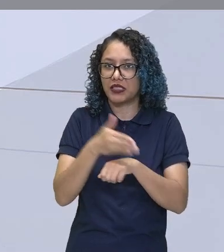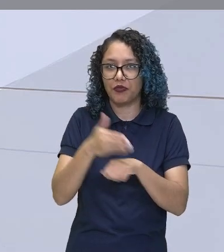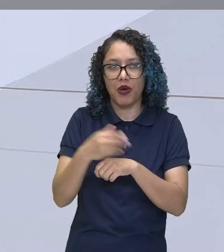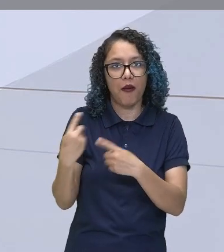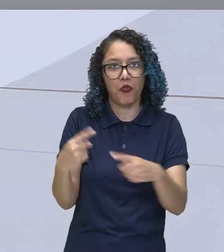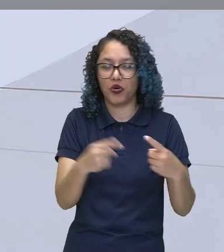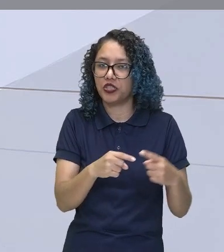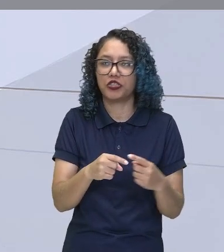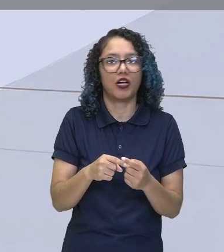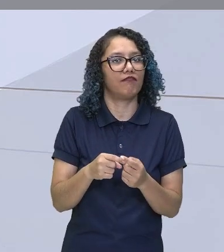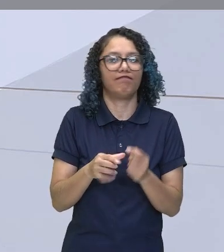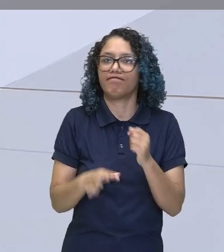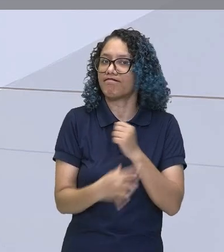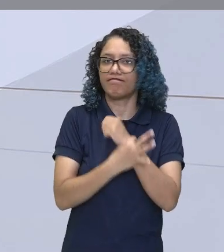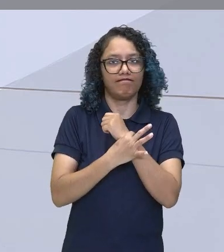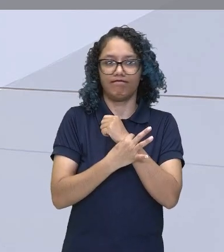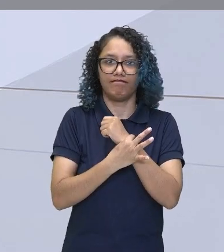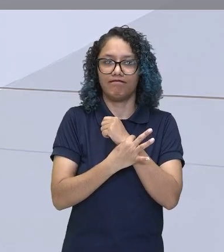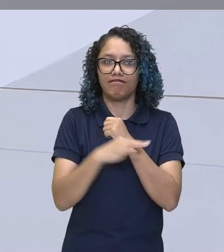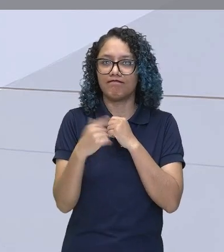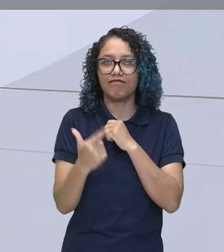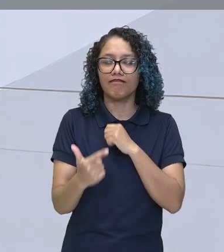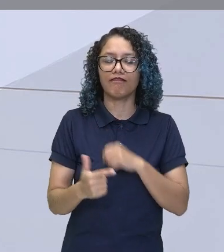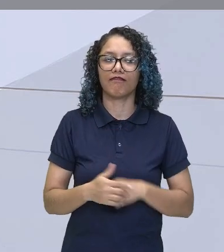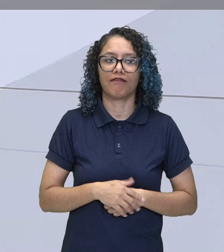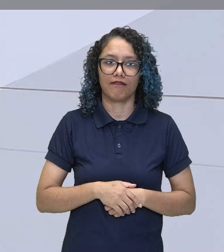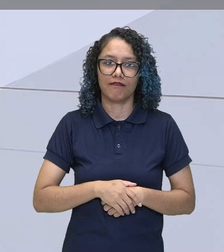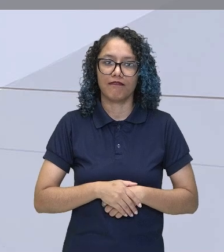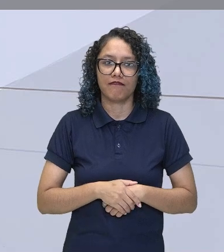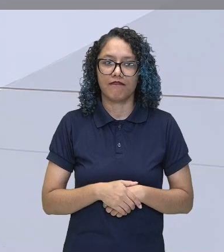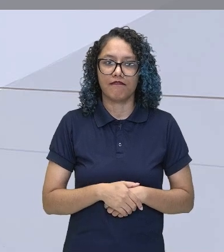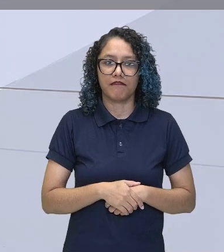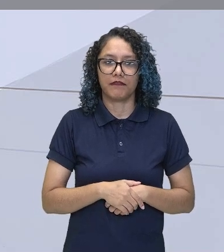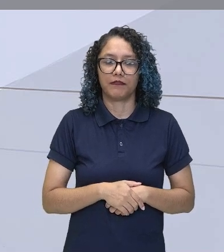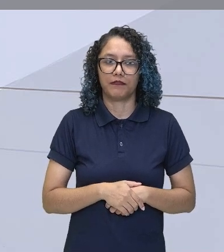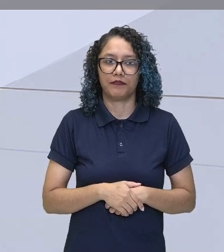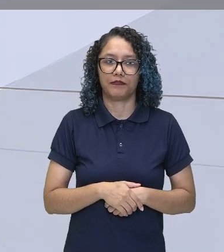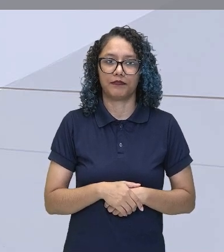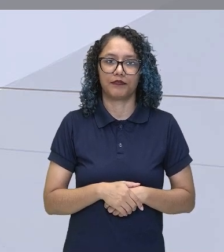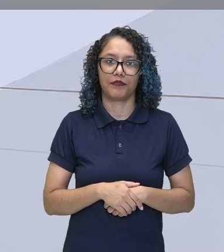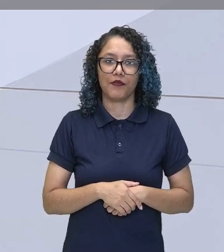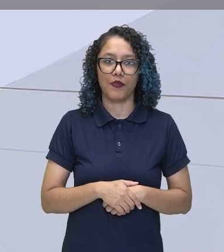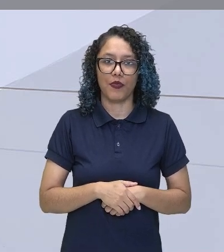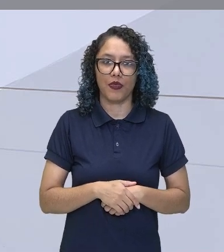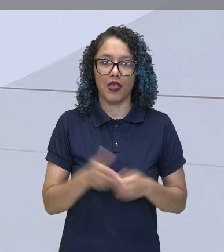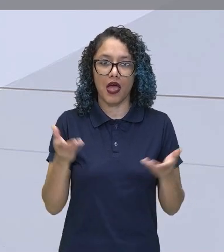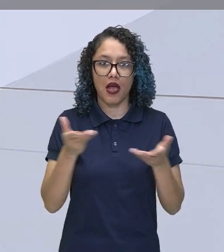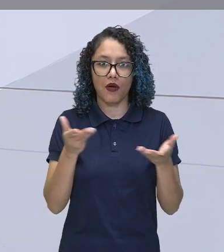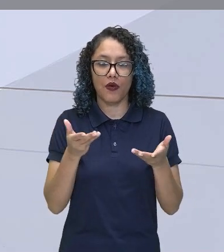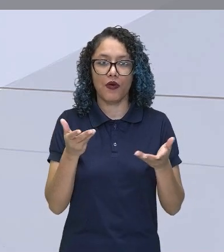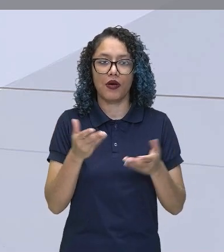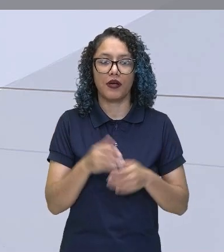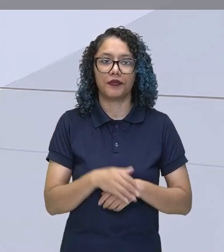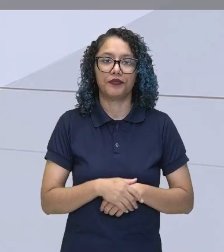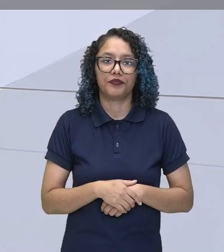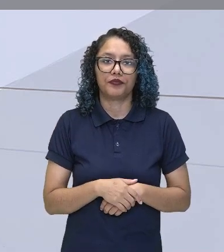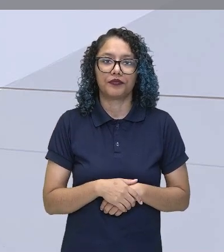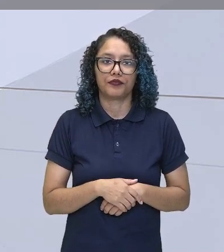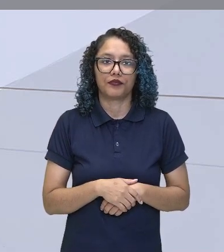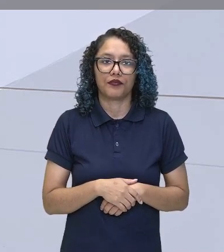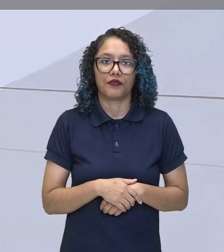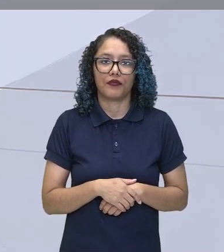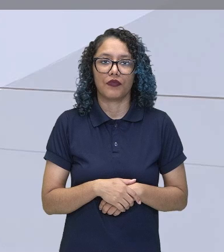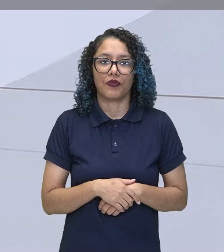deputados e senadores da situação. Não é isso? Muito bem, mas vamos entender por que desse